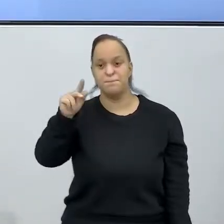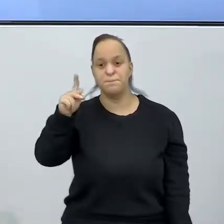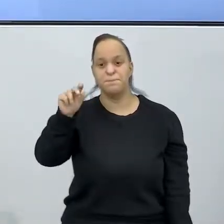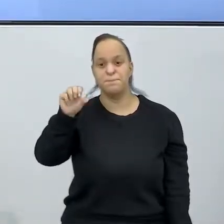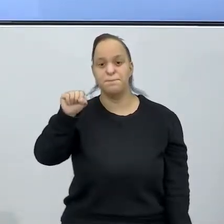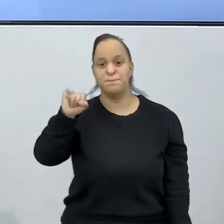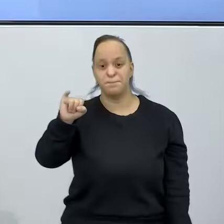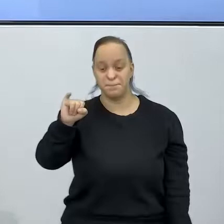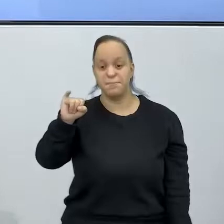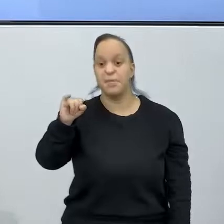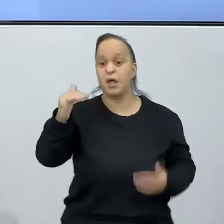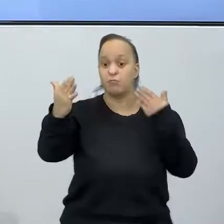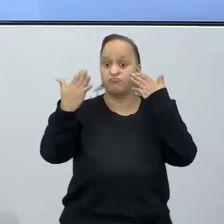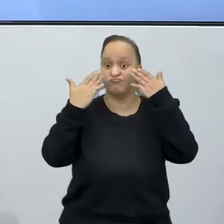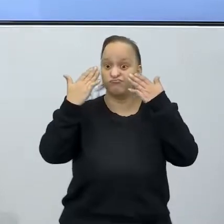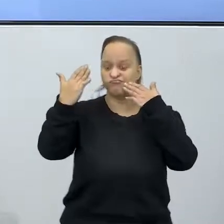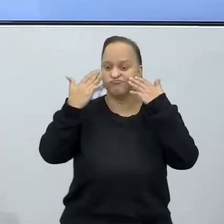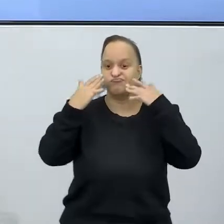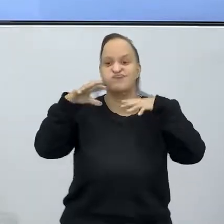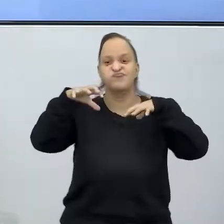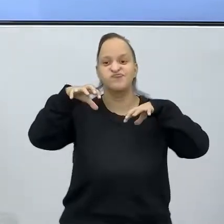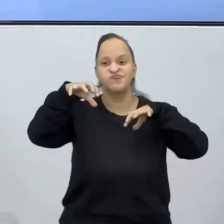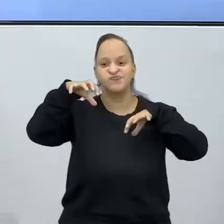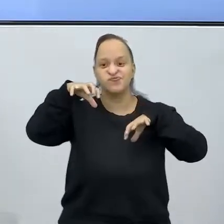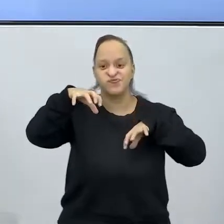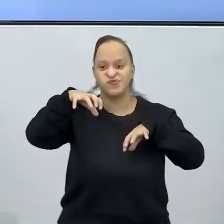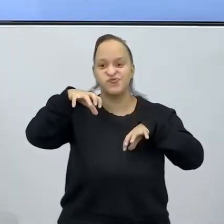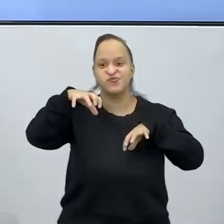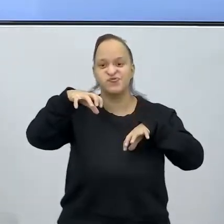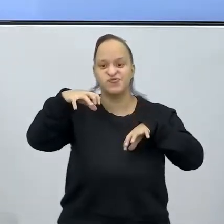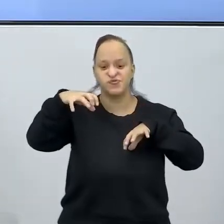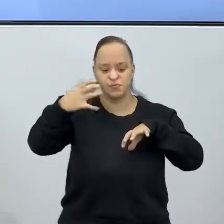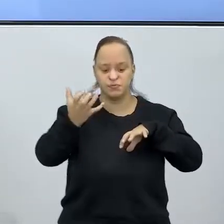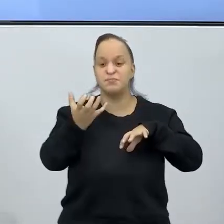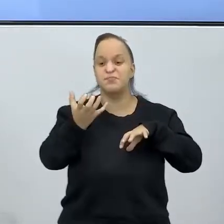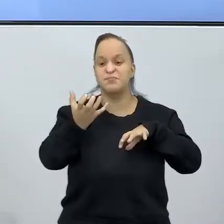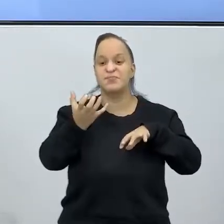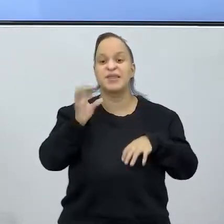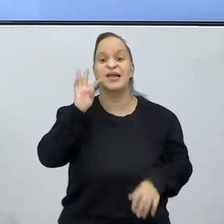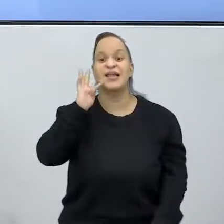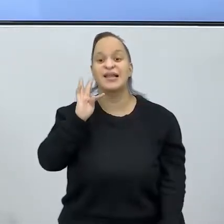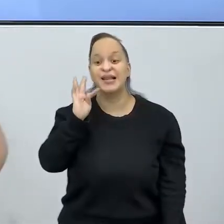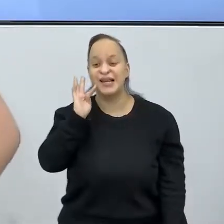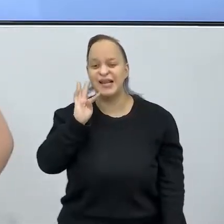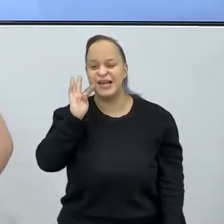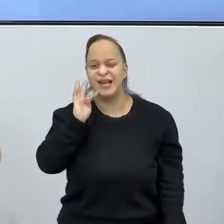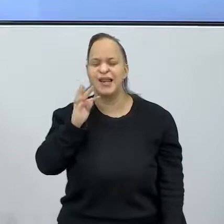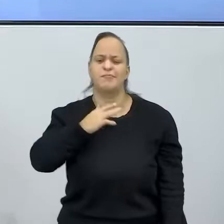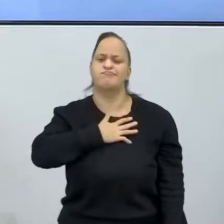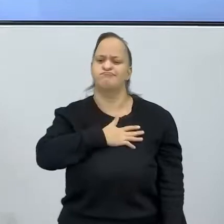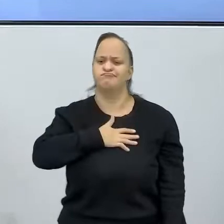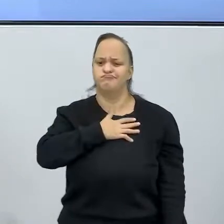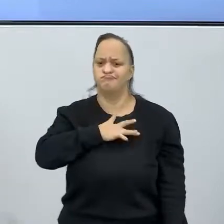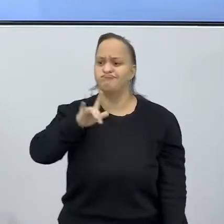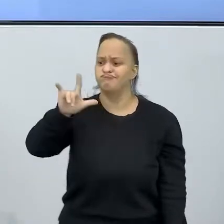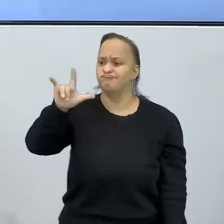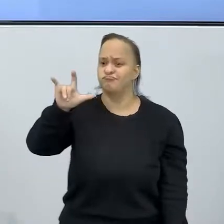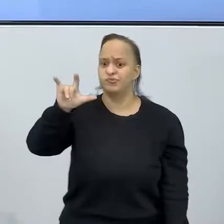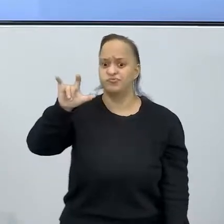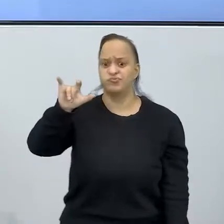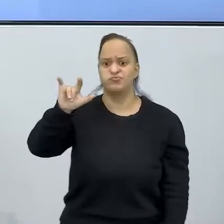.psi. Ela é uma psicóloga de Brasília, super legal, super diferentona, né? E eu sigo ela no Instagram, eu gosto muito das postagens delas, até